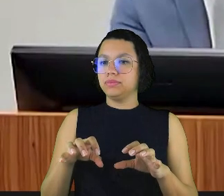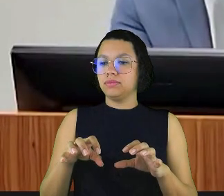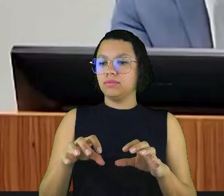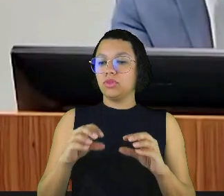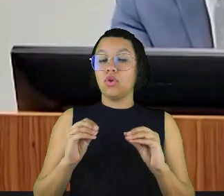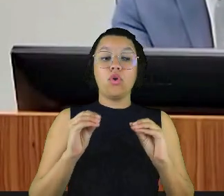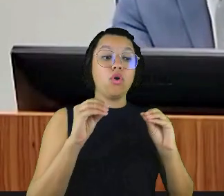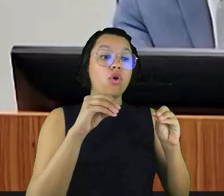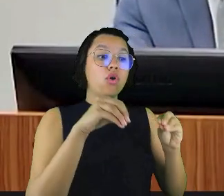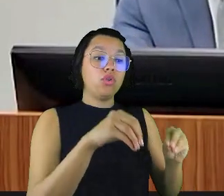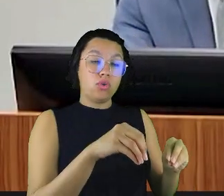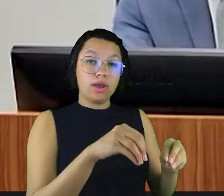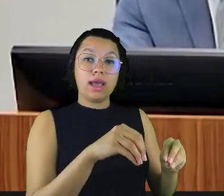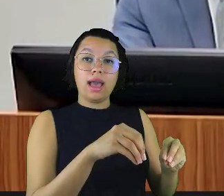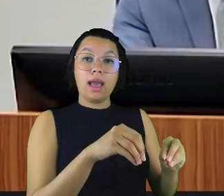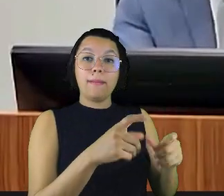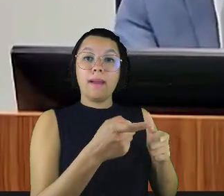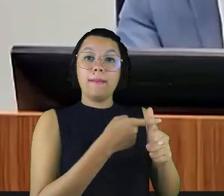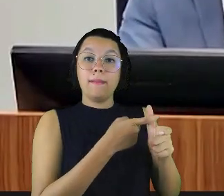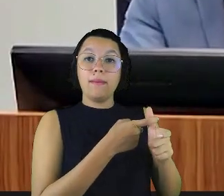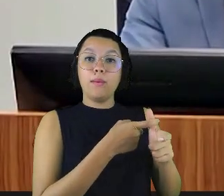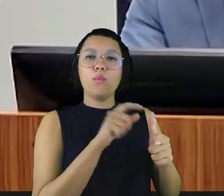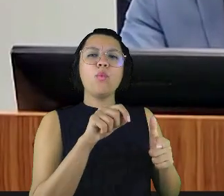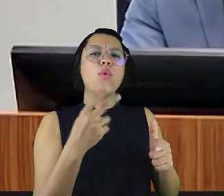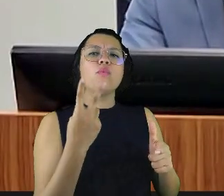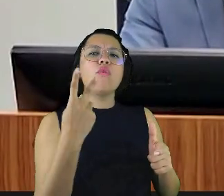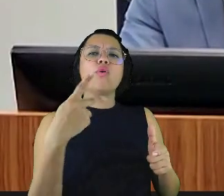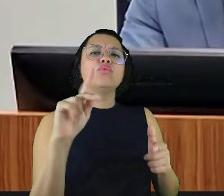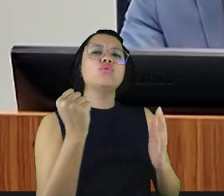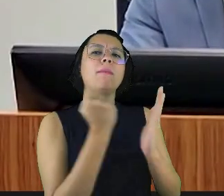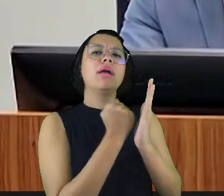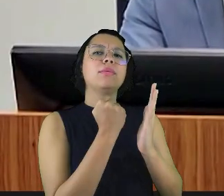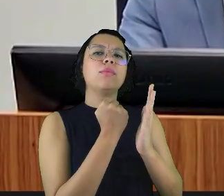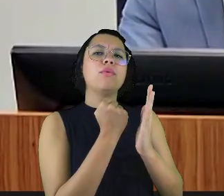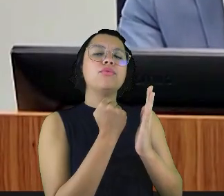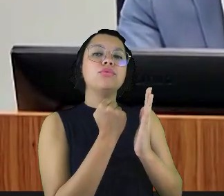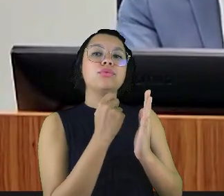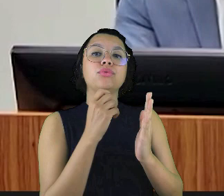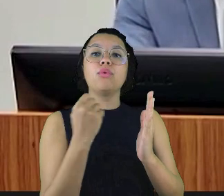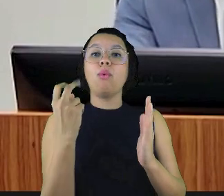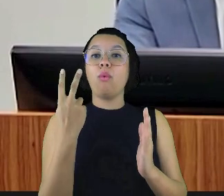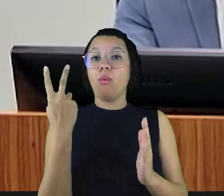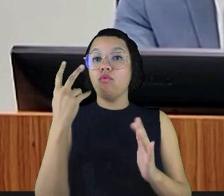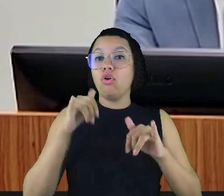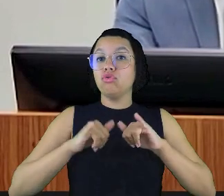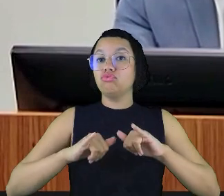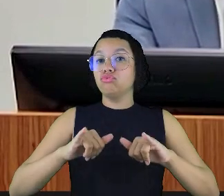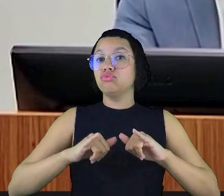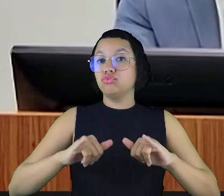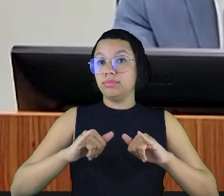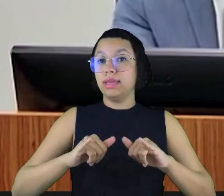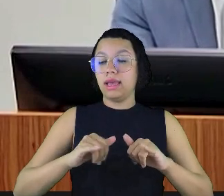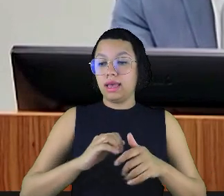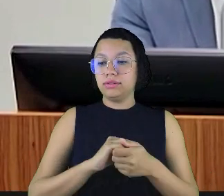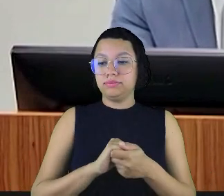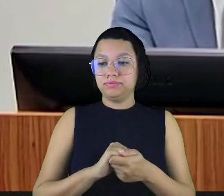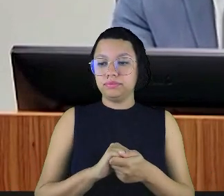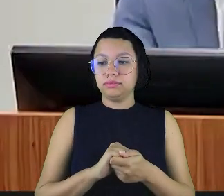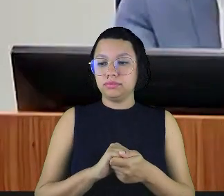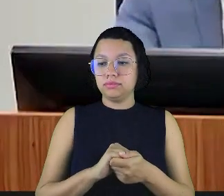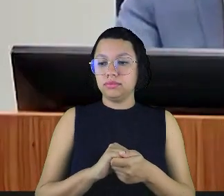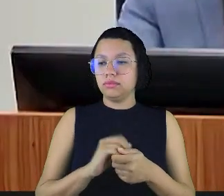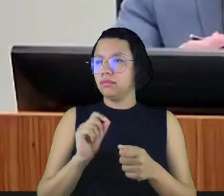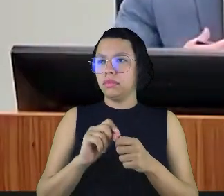apresentação do valor do bem, o valor de mercado do bem. E não adianta vir com a tabela FIP, né? Pelo amor de Deus, né? Não, eles não fazem